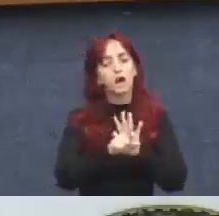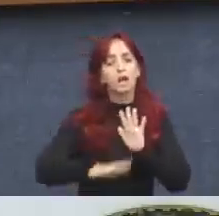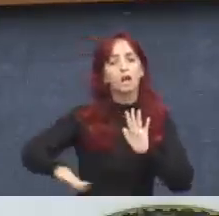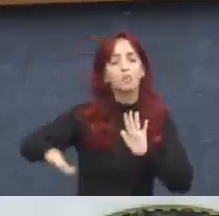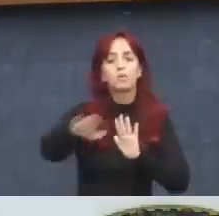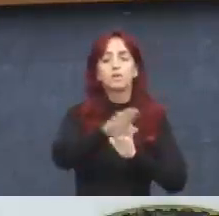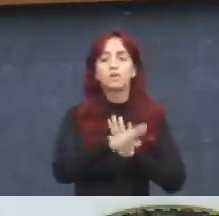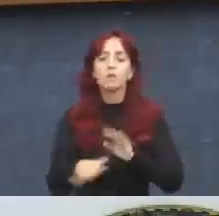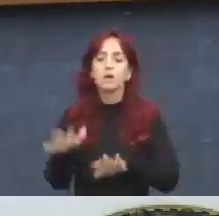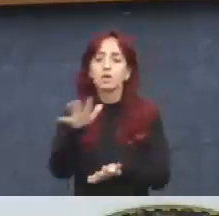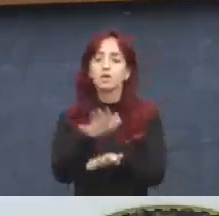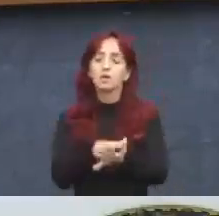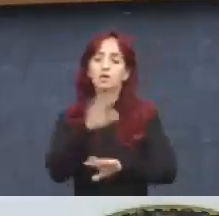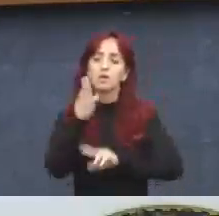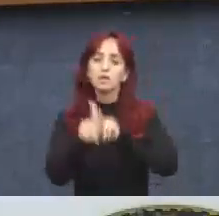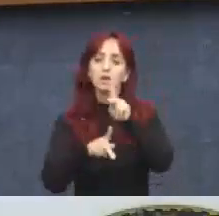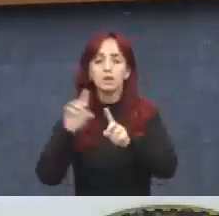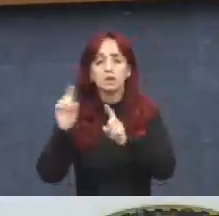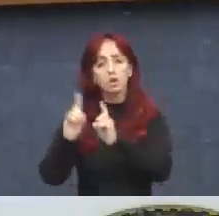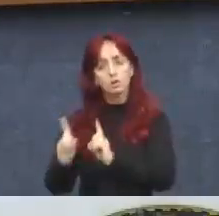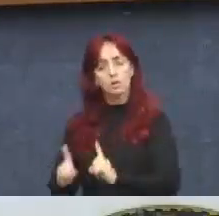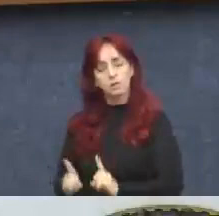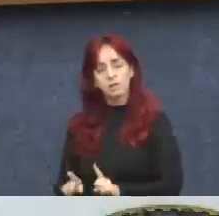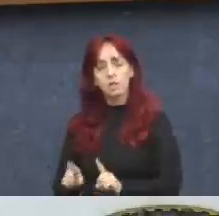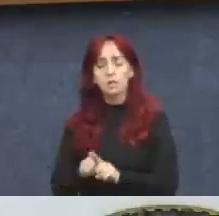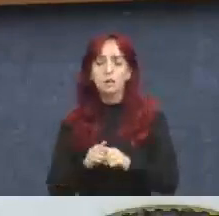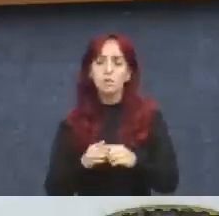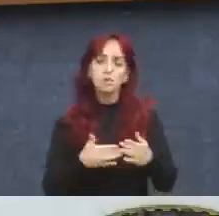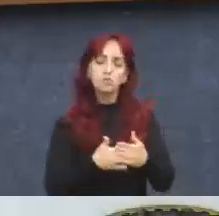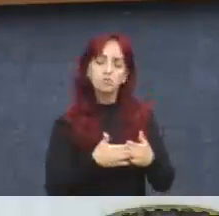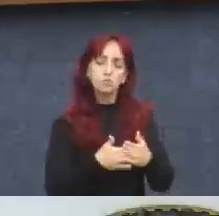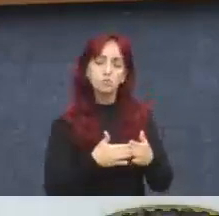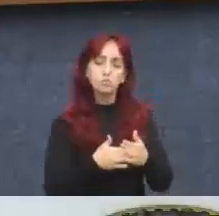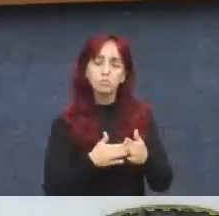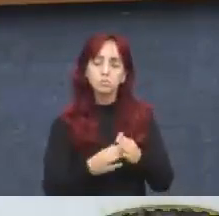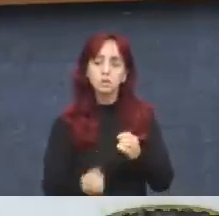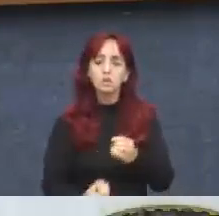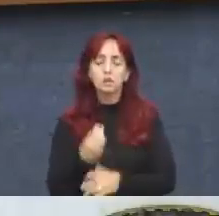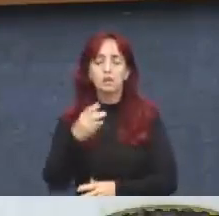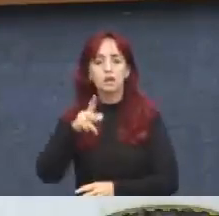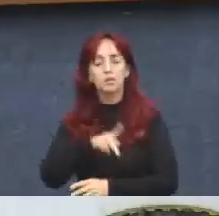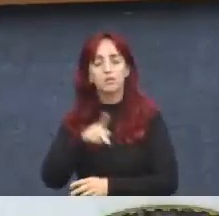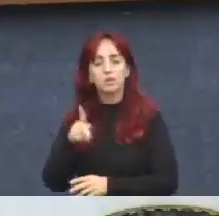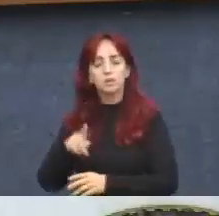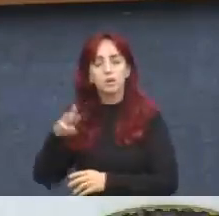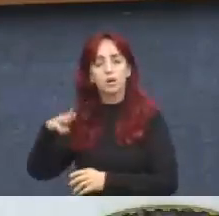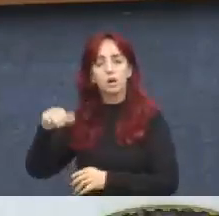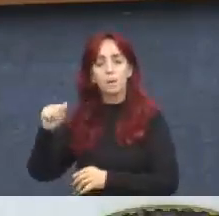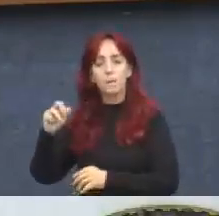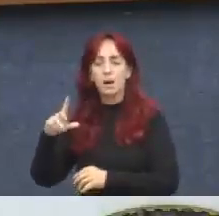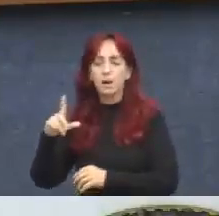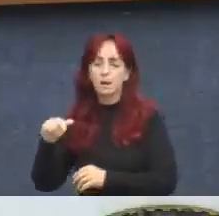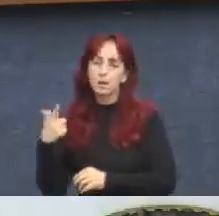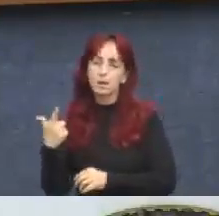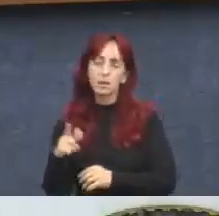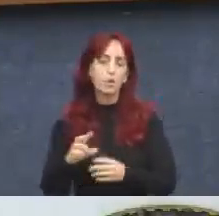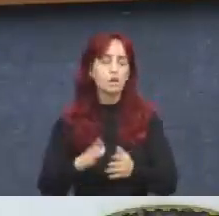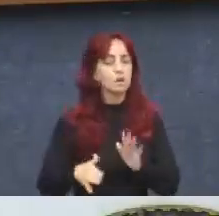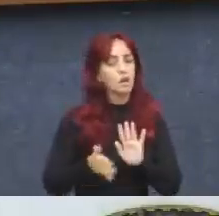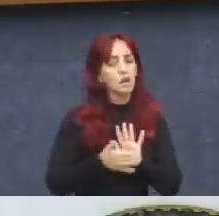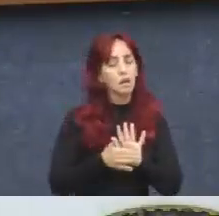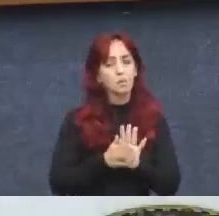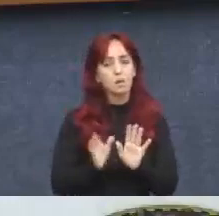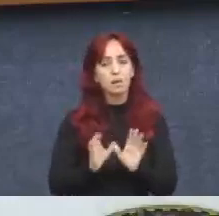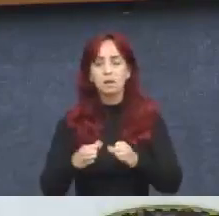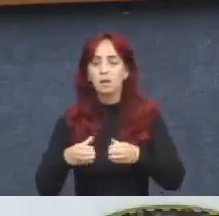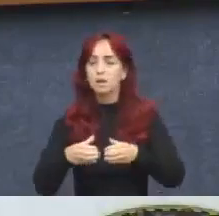inclusão da pessoa com deficiência e da pessoa com mobilidade reduzida. Autoria, vereadora professora Marli. Não há emendas. Quórum, maioria dos